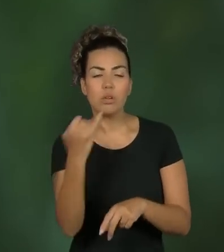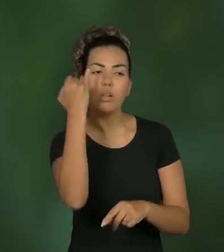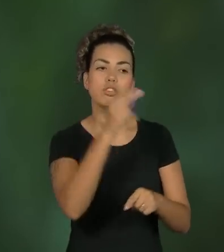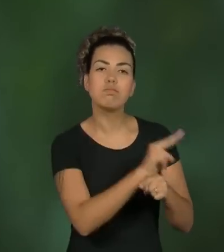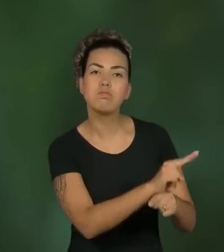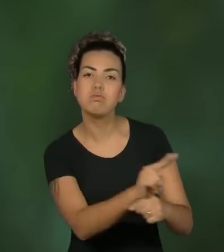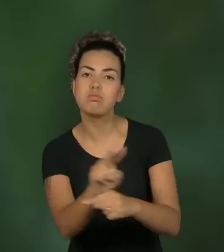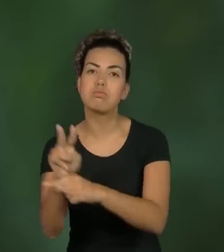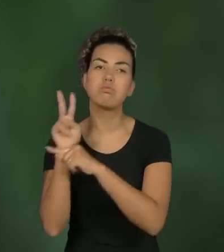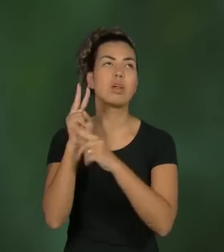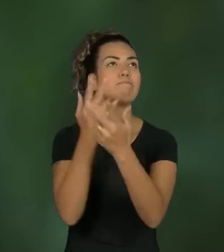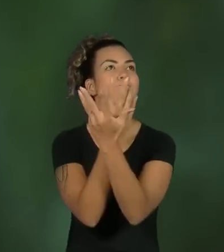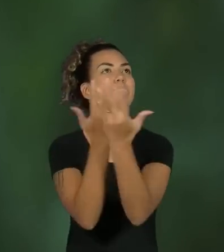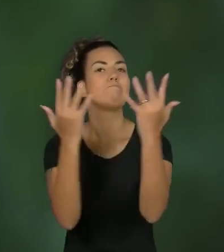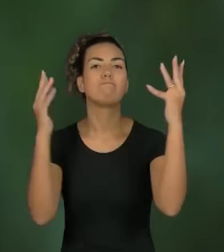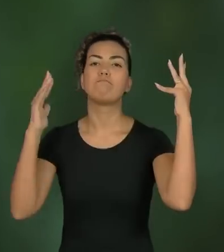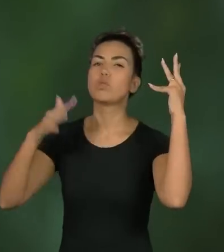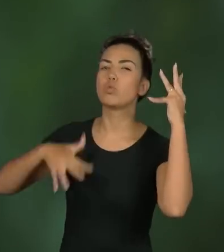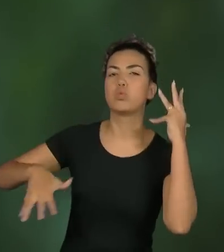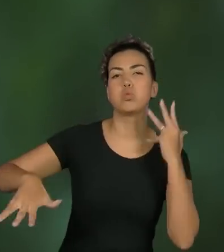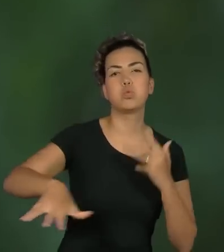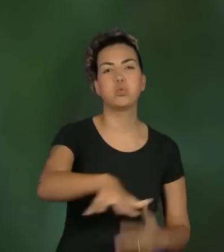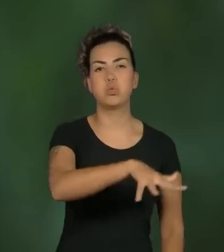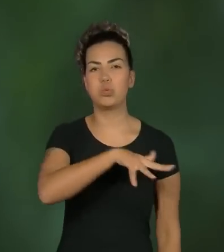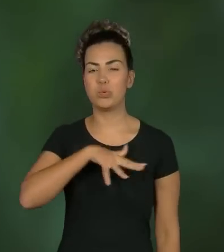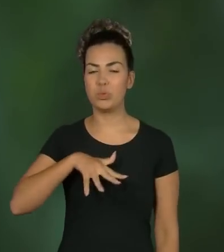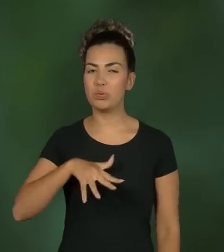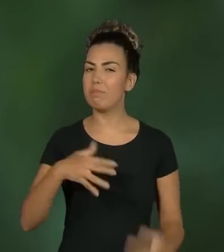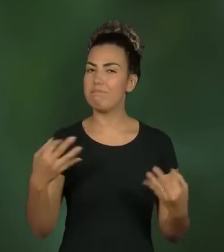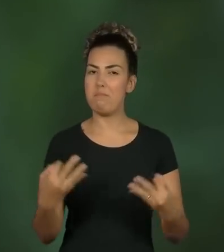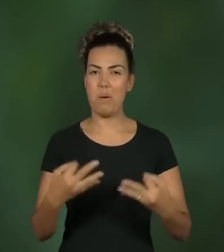a natureza como um todo.